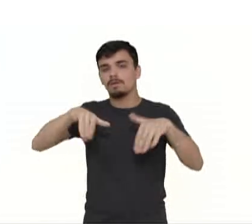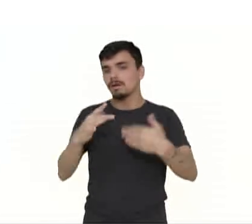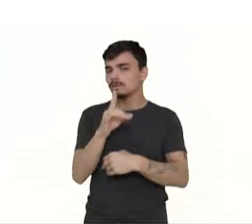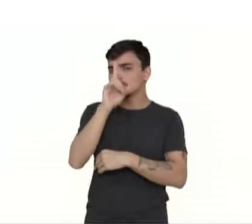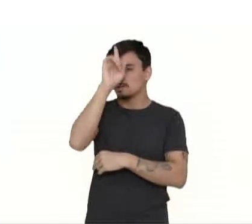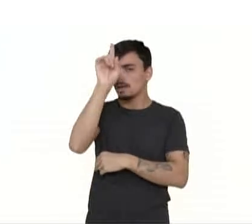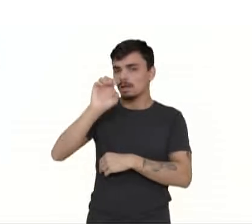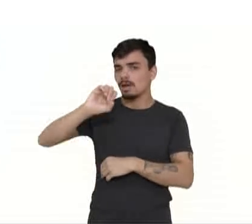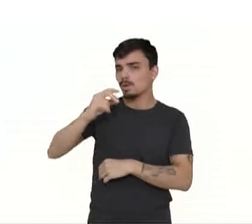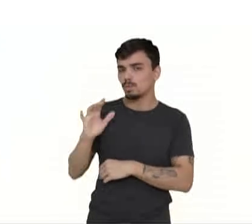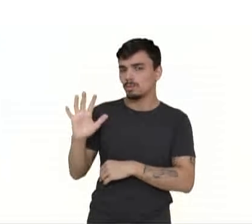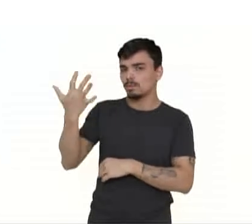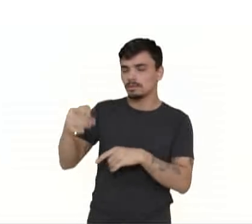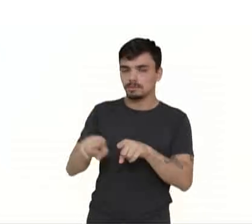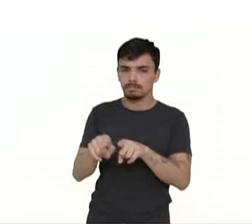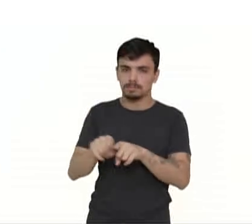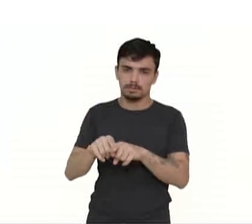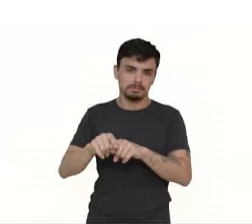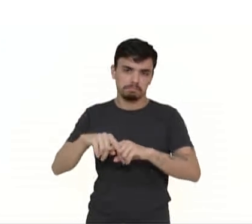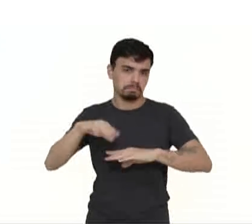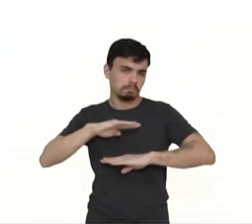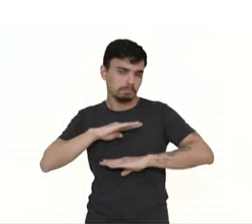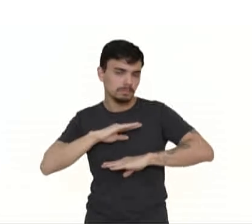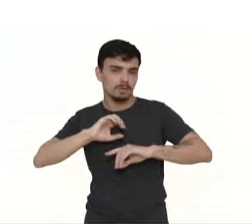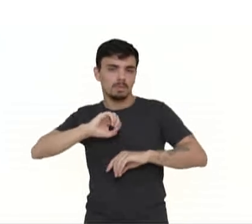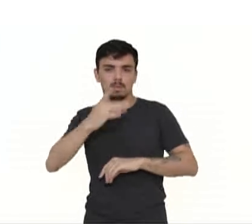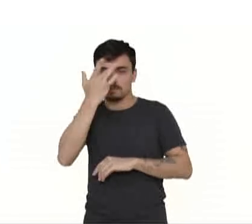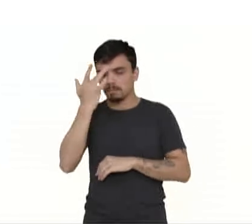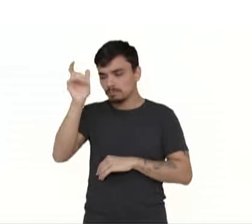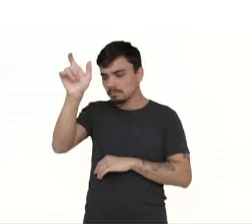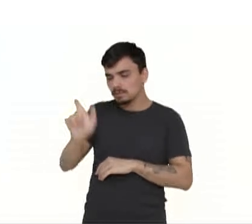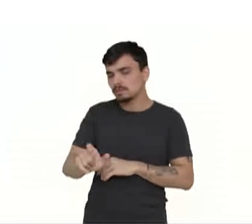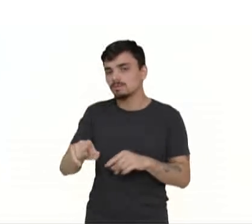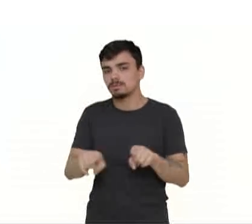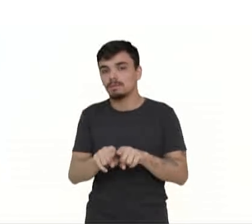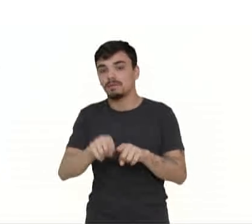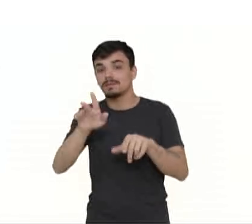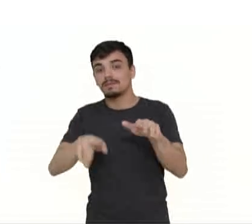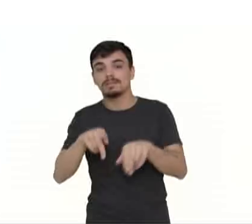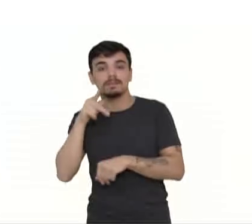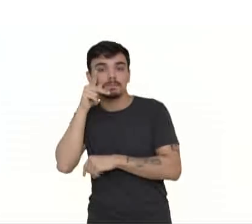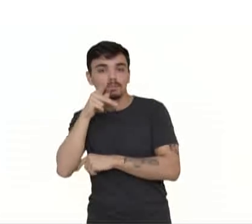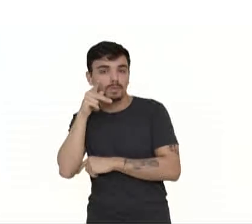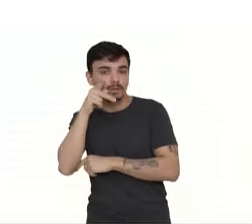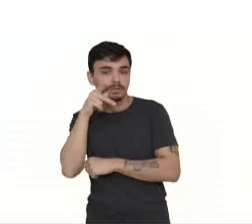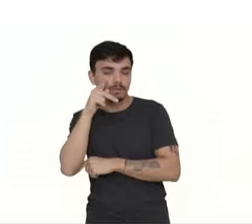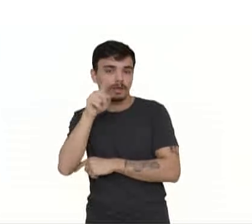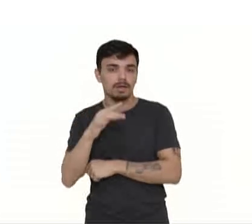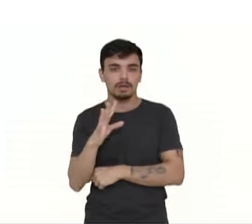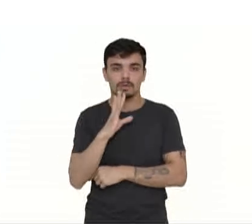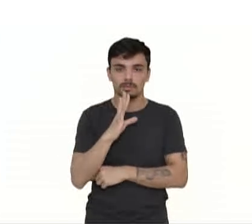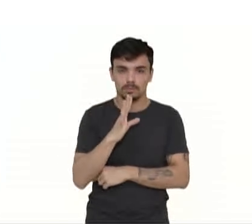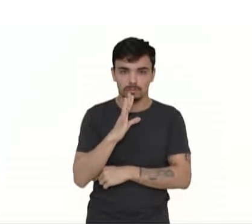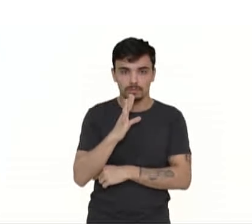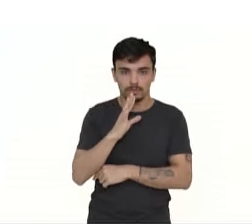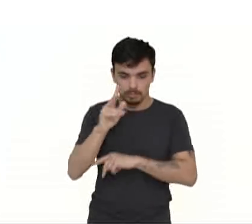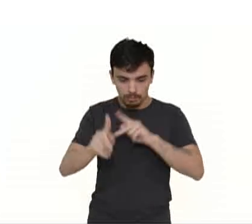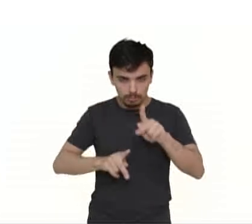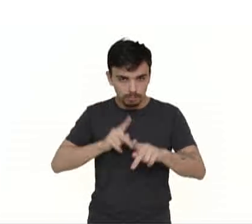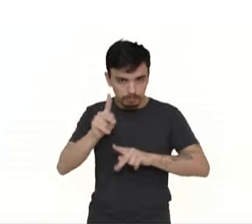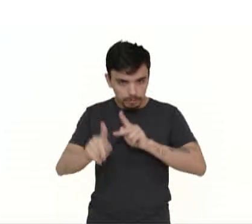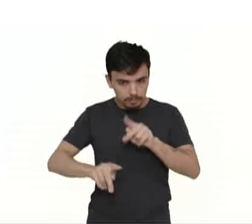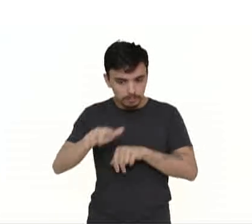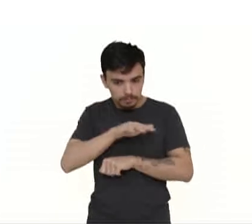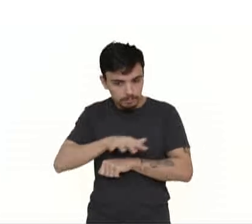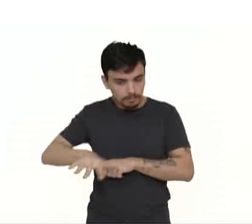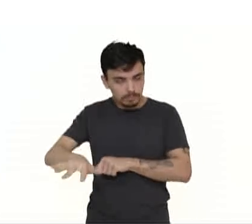um acontecimento, uma situação ou pessoa, em geral de caráter político, que seja de conhecimento público.